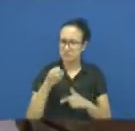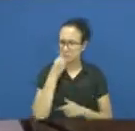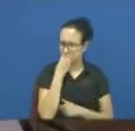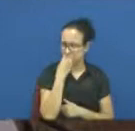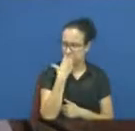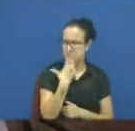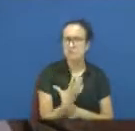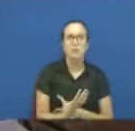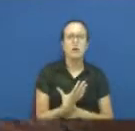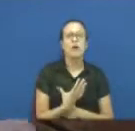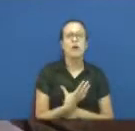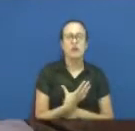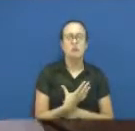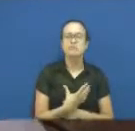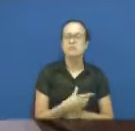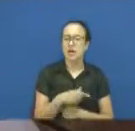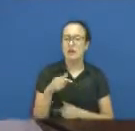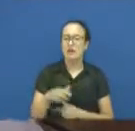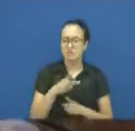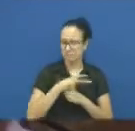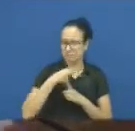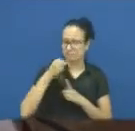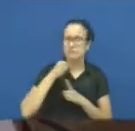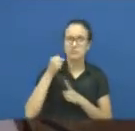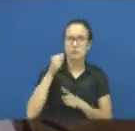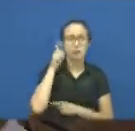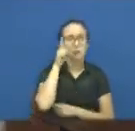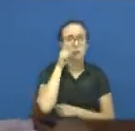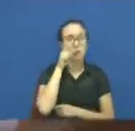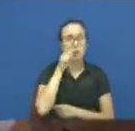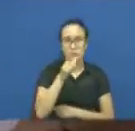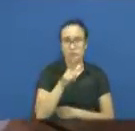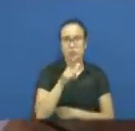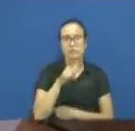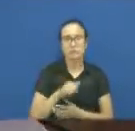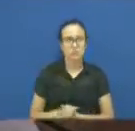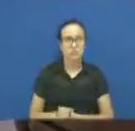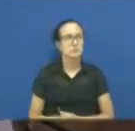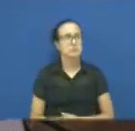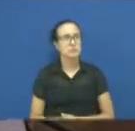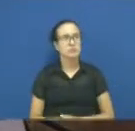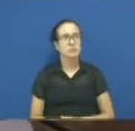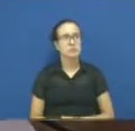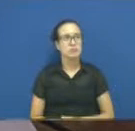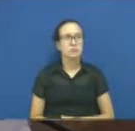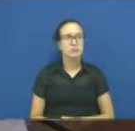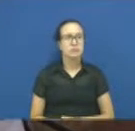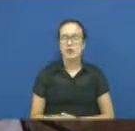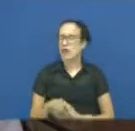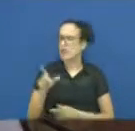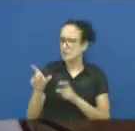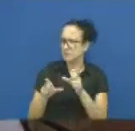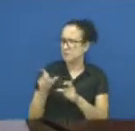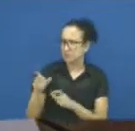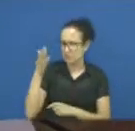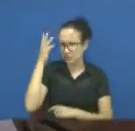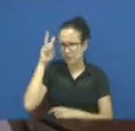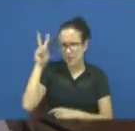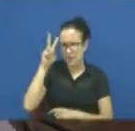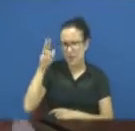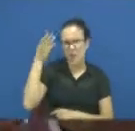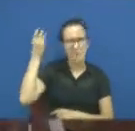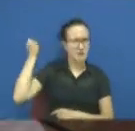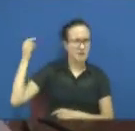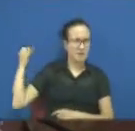saiu, conseguiu obter na cidade de Limeira a Casa Célio. Quem é mais antigo lembra-se da Casa Célio.